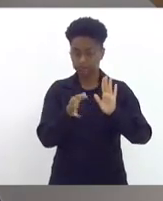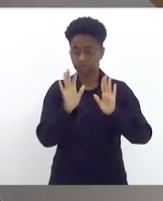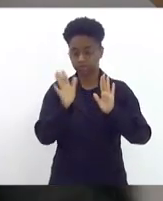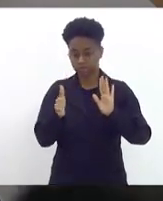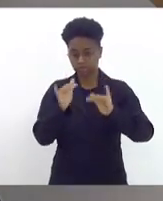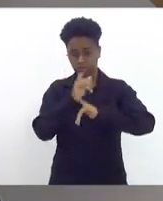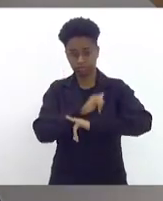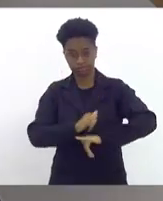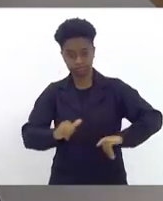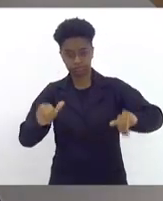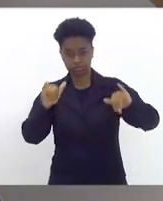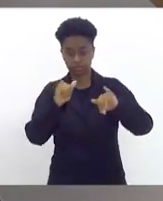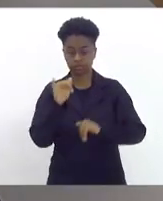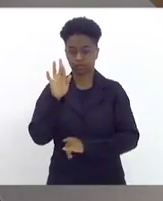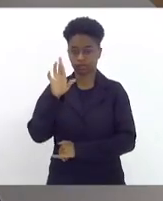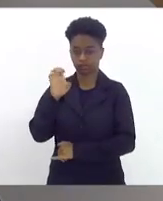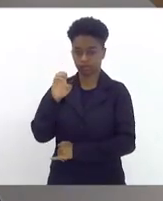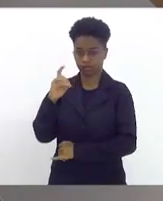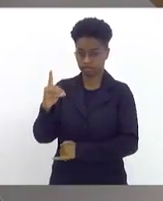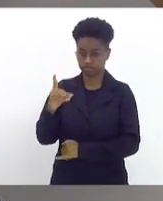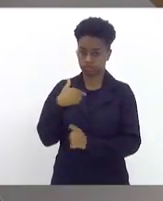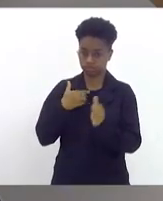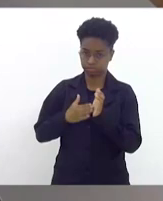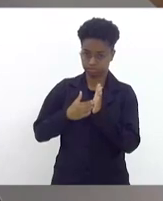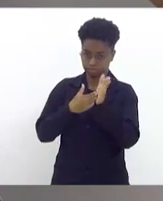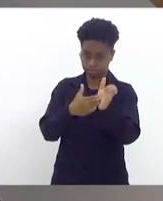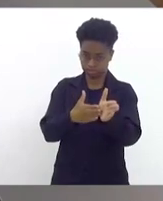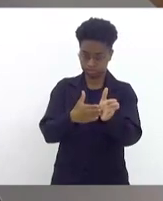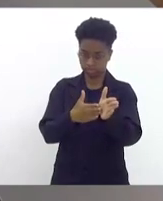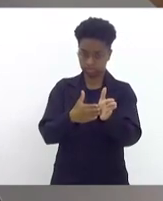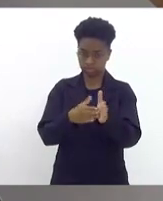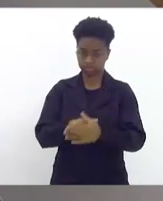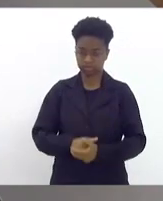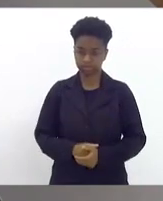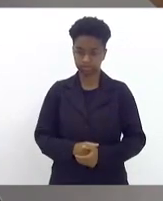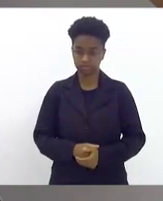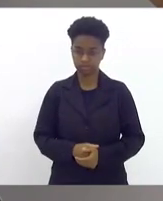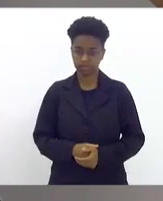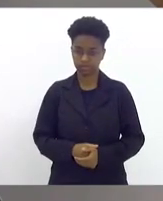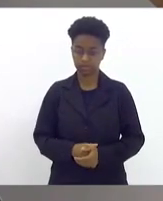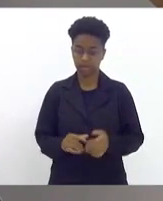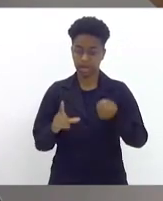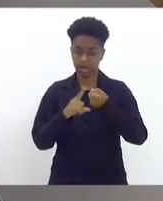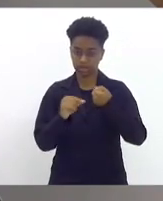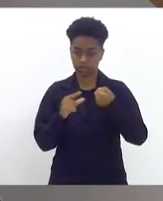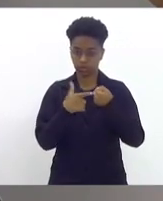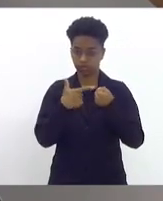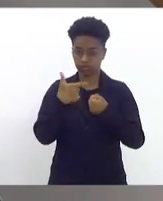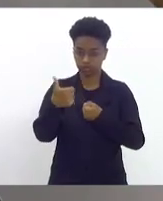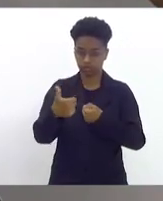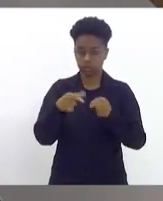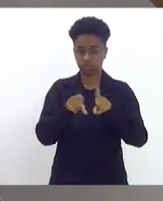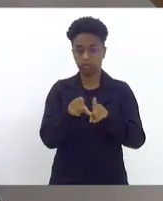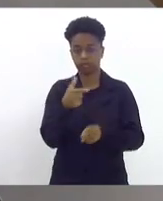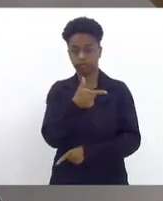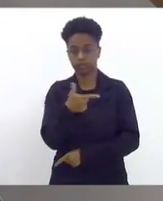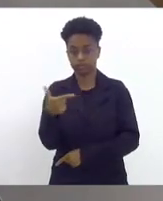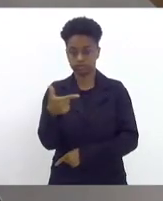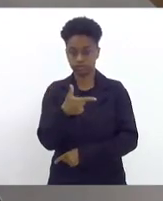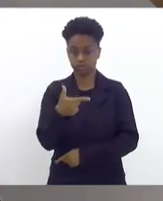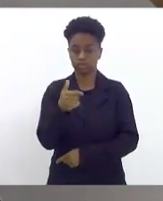pelo Deputado Fred Pacheco que o os artigos 21 e 22